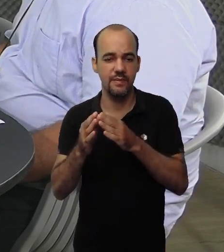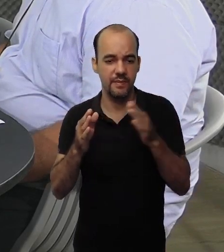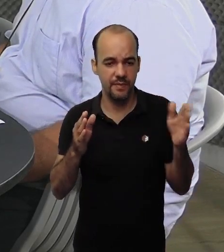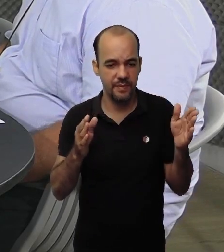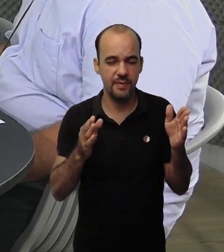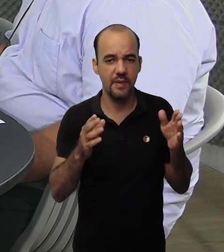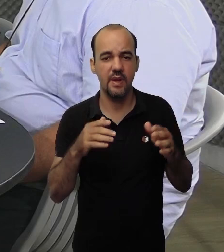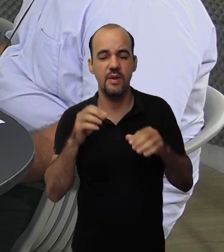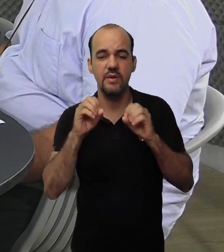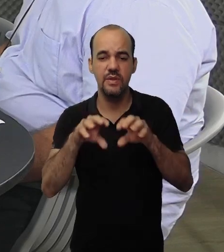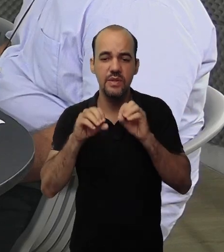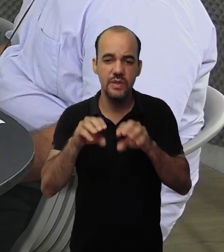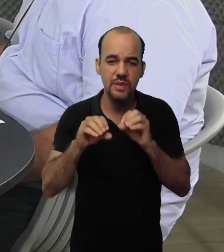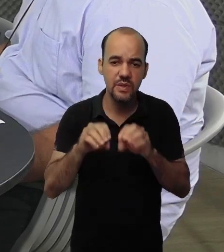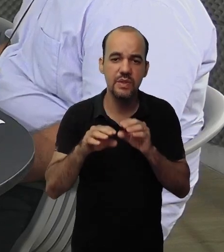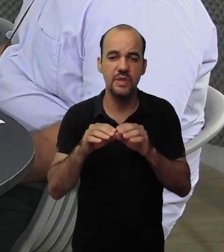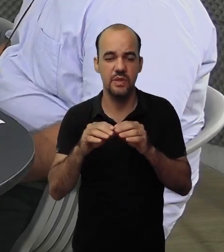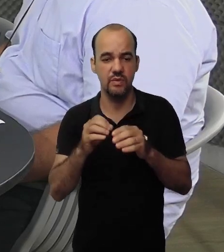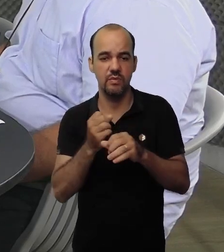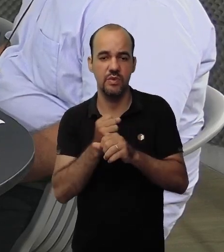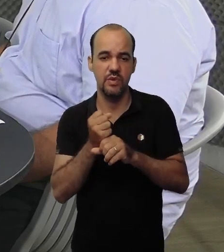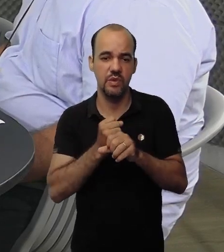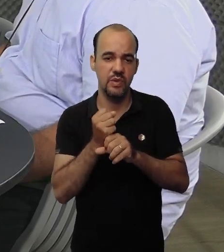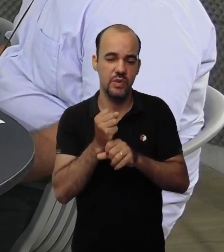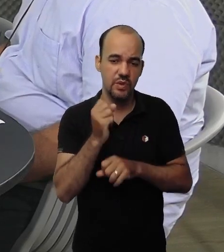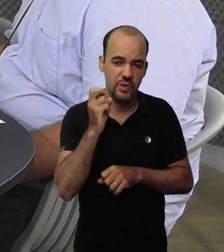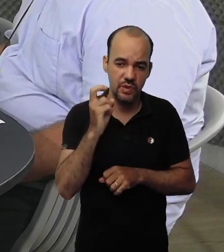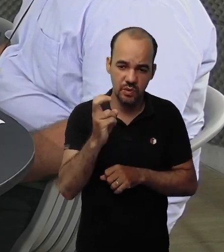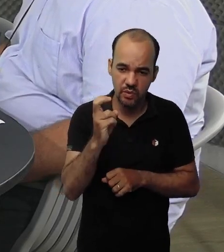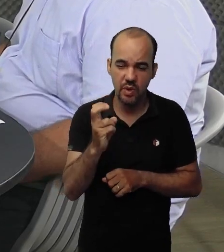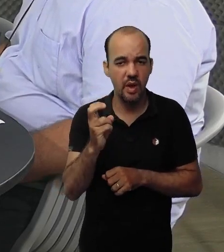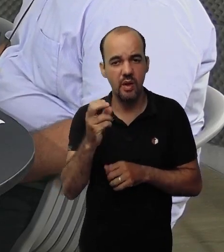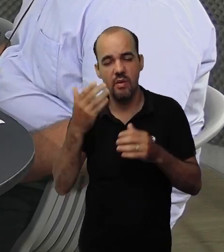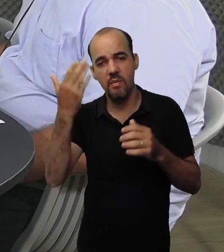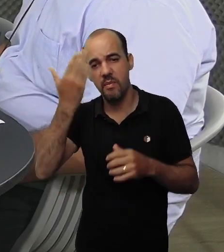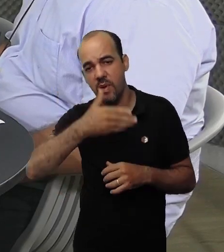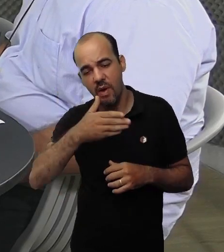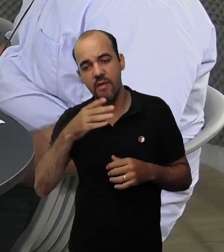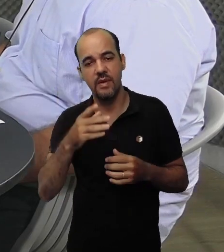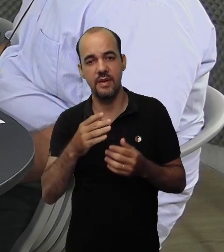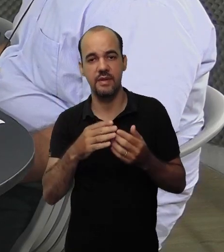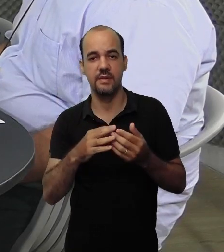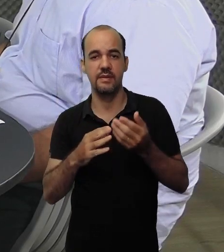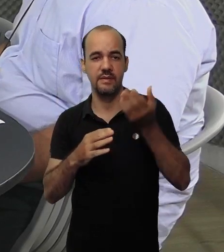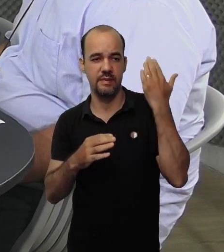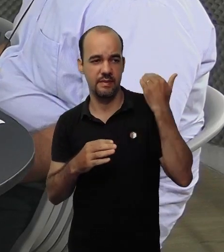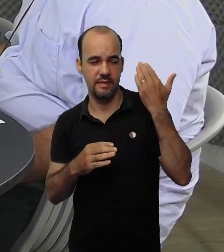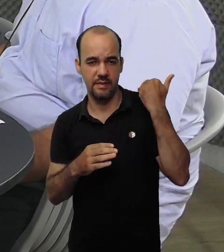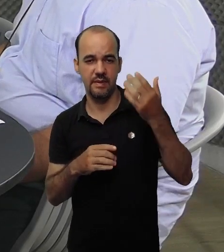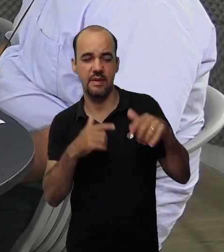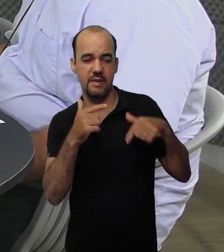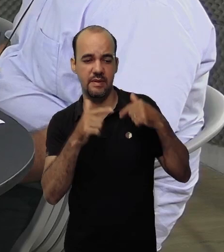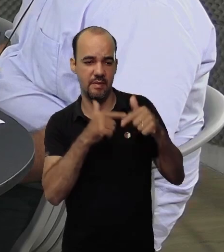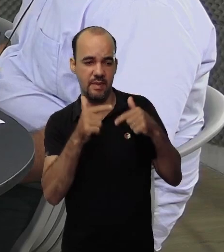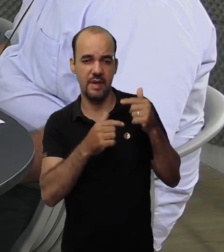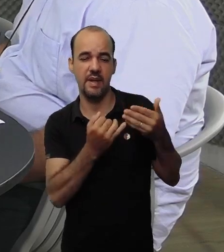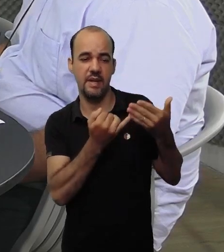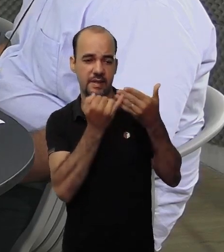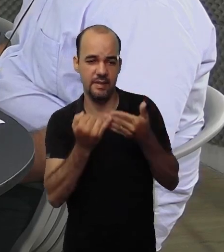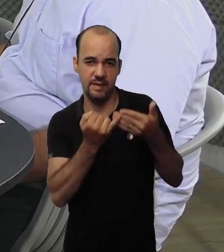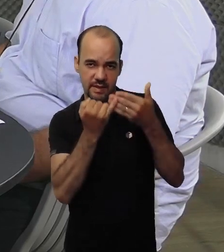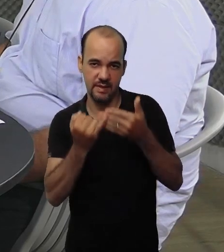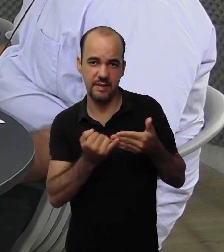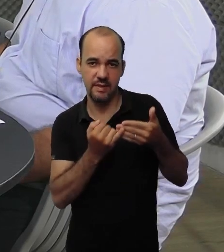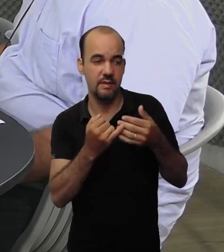docência, né? Porque tinha que ter no mínimo 5 anos de docência e tal. E aí, como eu trabalhei em Itamaracá, e a GRE Metro Norte, eu fui pegar